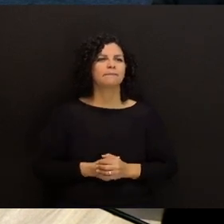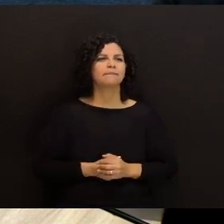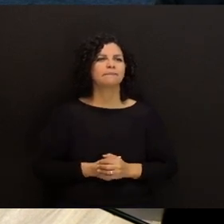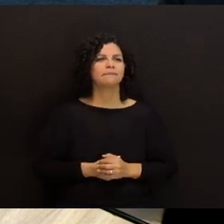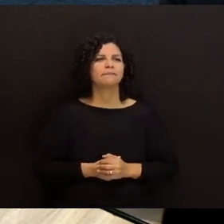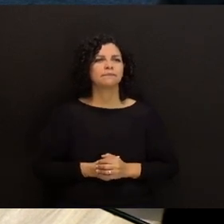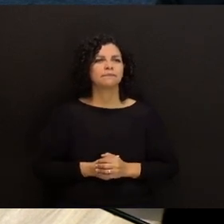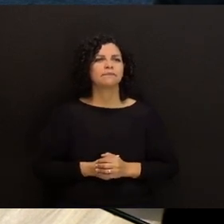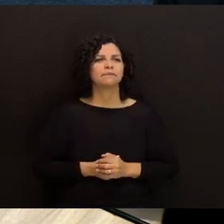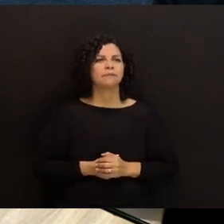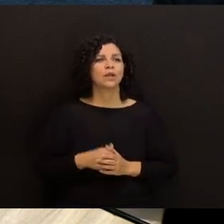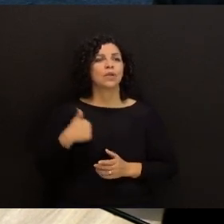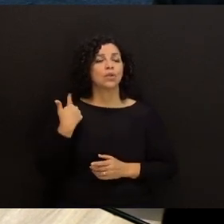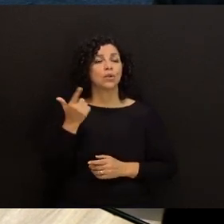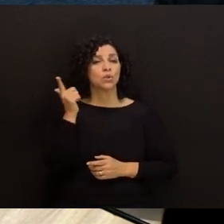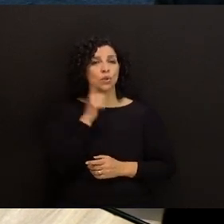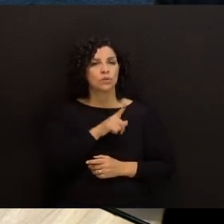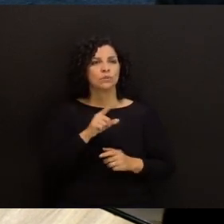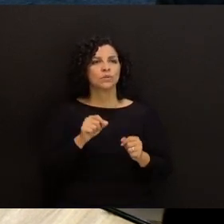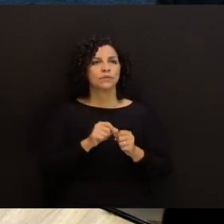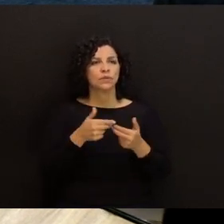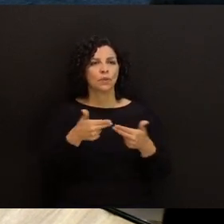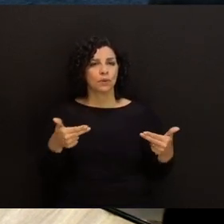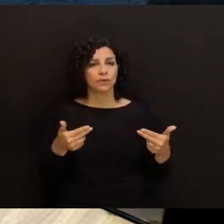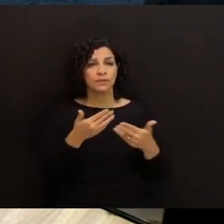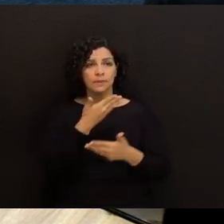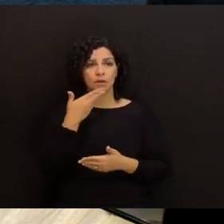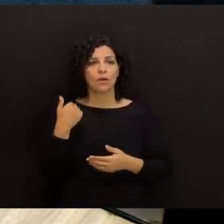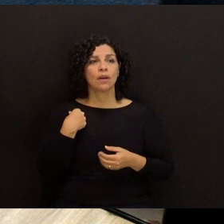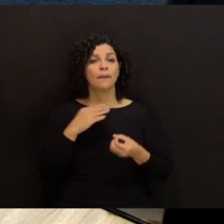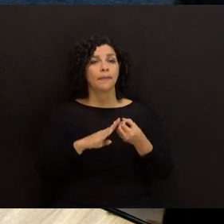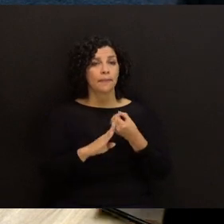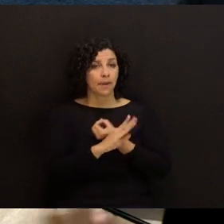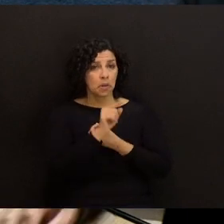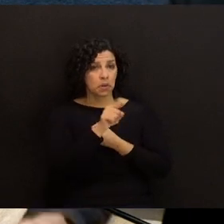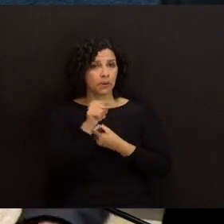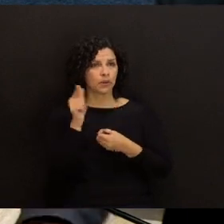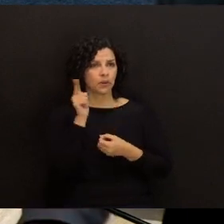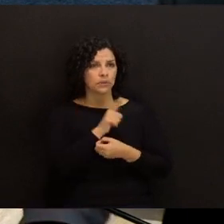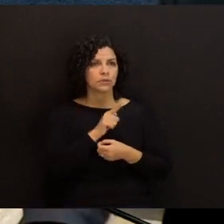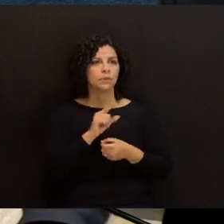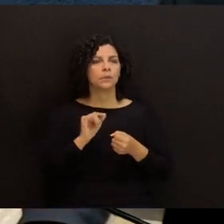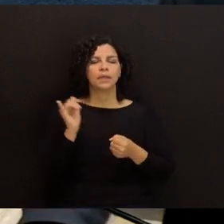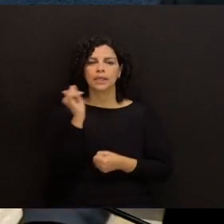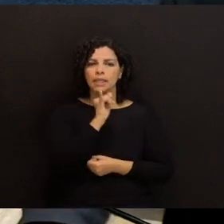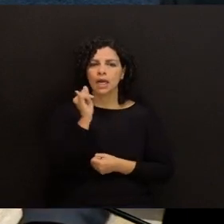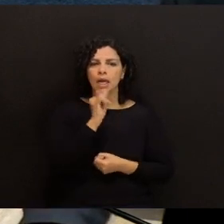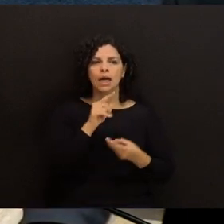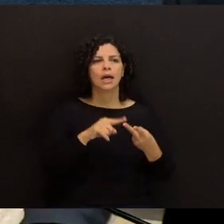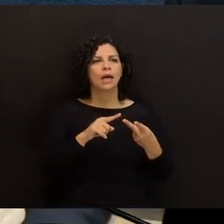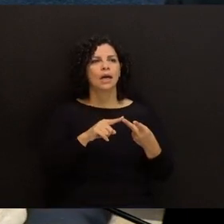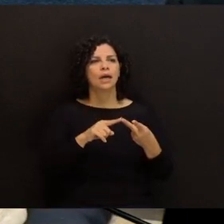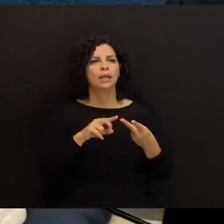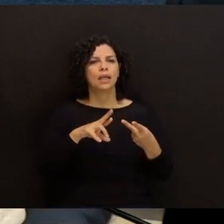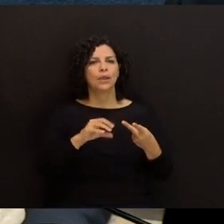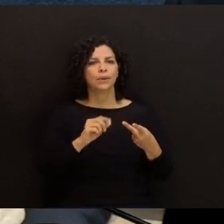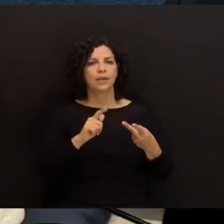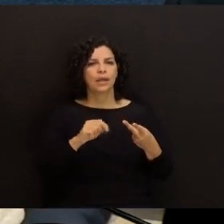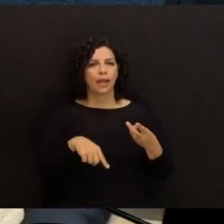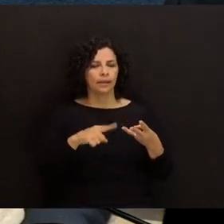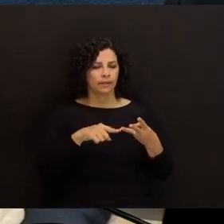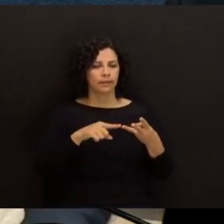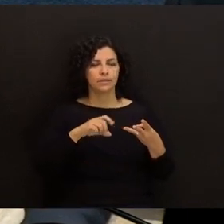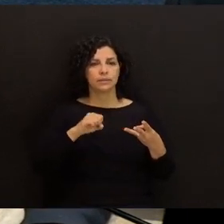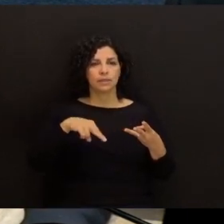recentemente a gente tá conquistando algumas melhorias lá na região seja Jardim Itália seja Colônia Rio Grande seja Santo